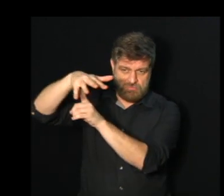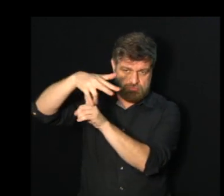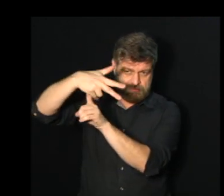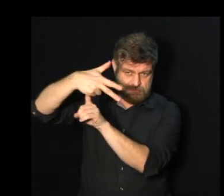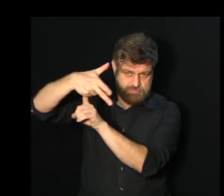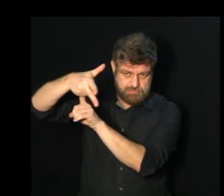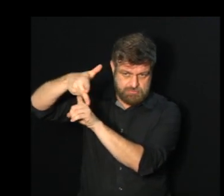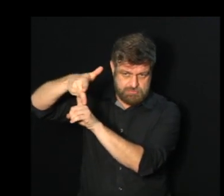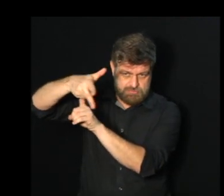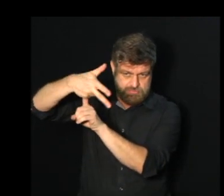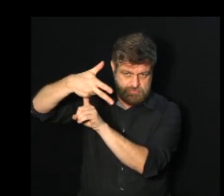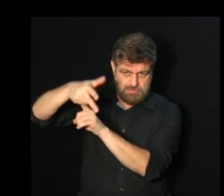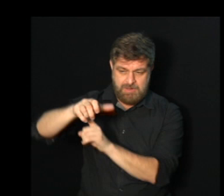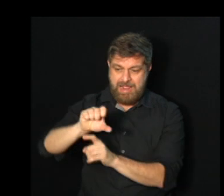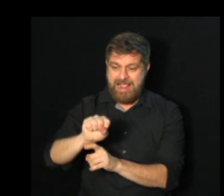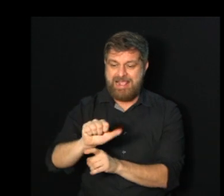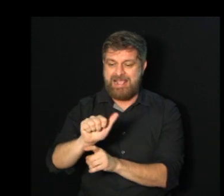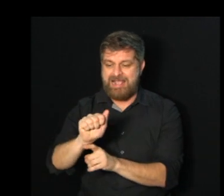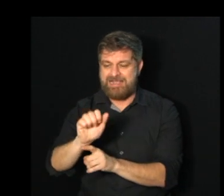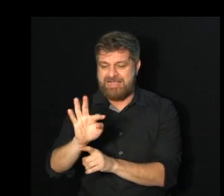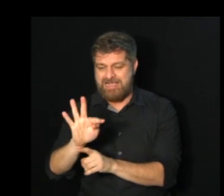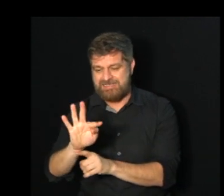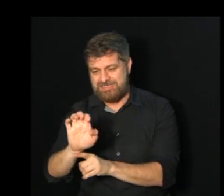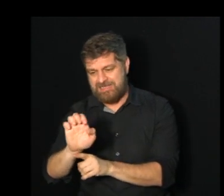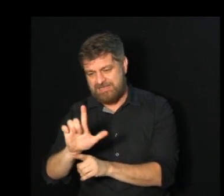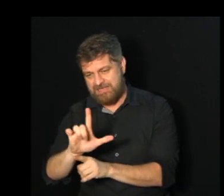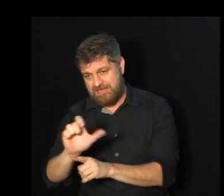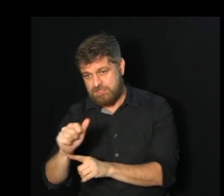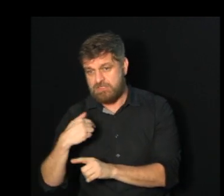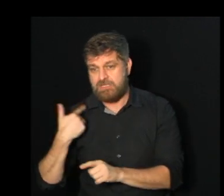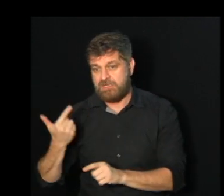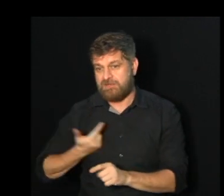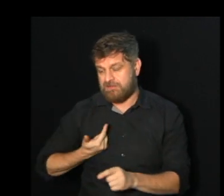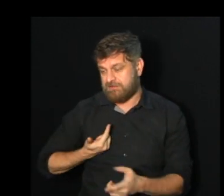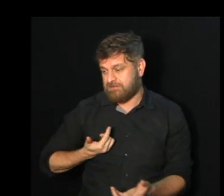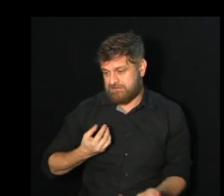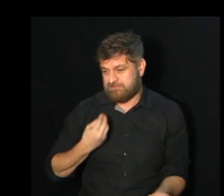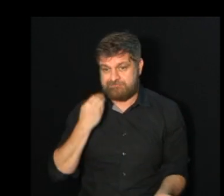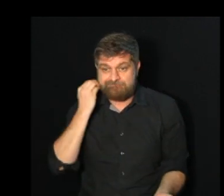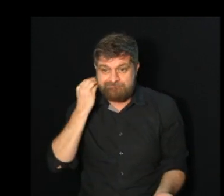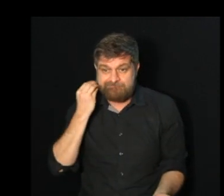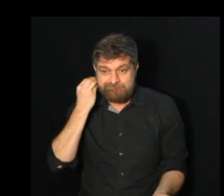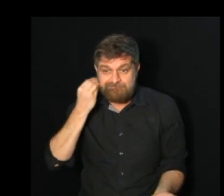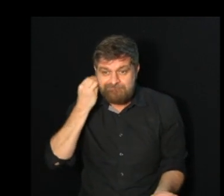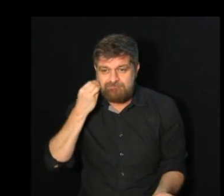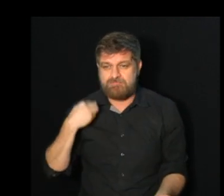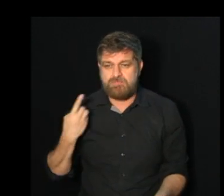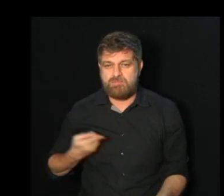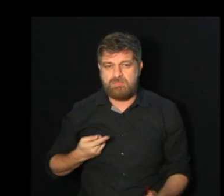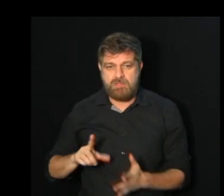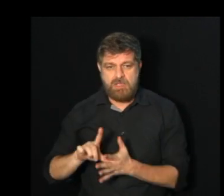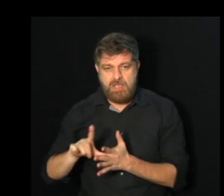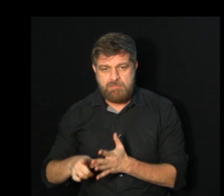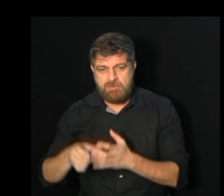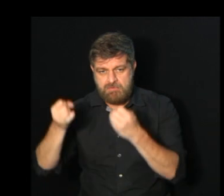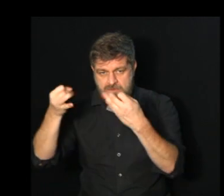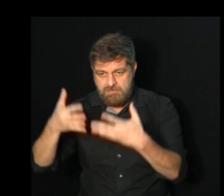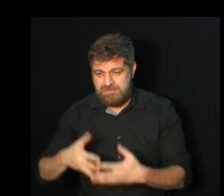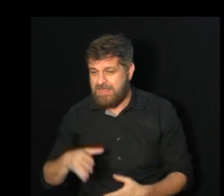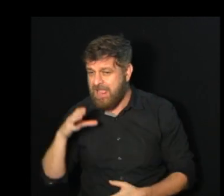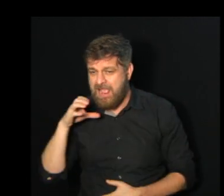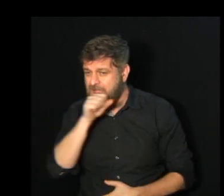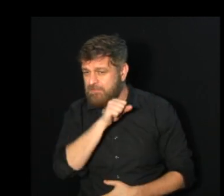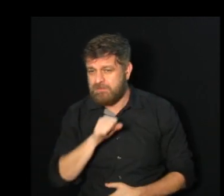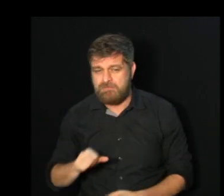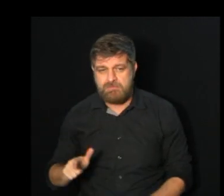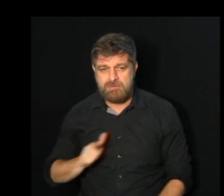de repetidoras VHF e OHF, por exemplo, é o nosso negócio, né? Transformação digital, eu falo mais para frente disso, mas citando rapidamente,